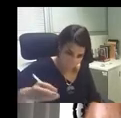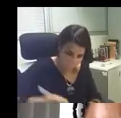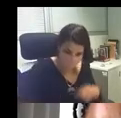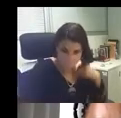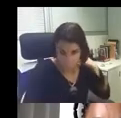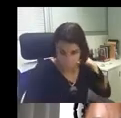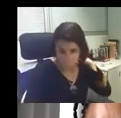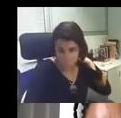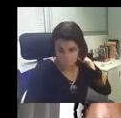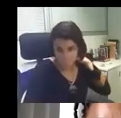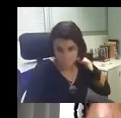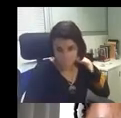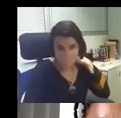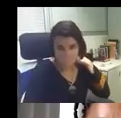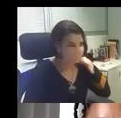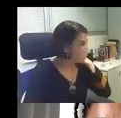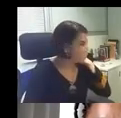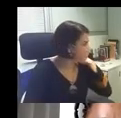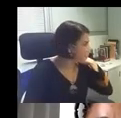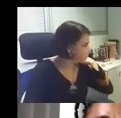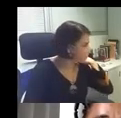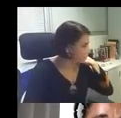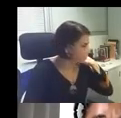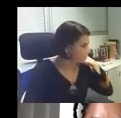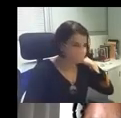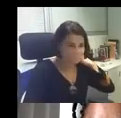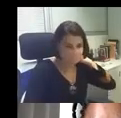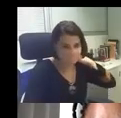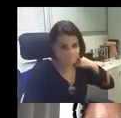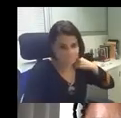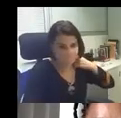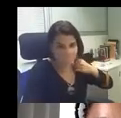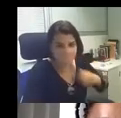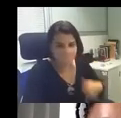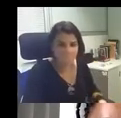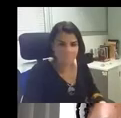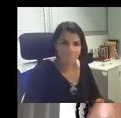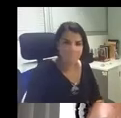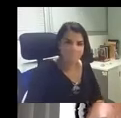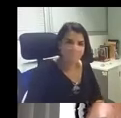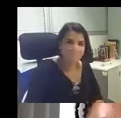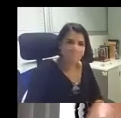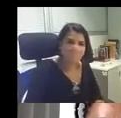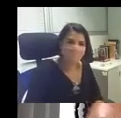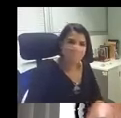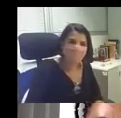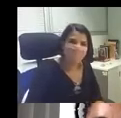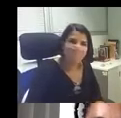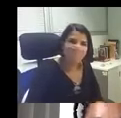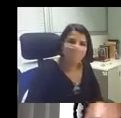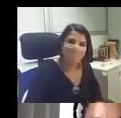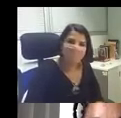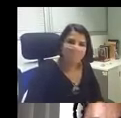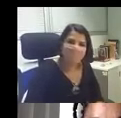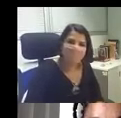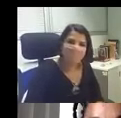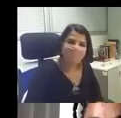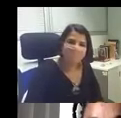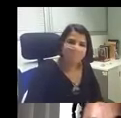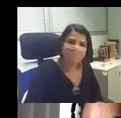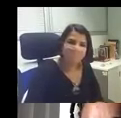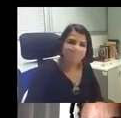para a casa e certamente para a garantia dos direitos humanos, né? Faço aqui uma